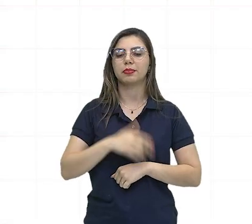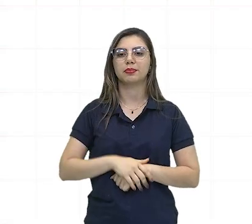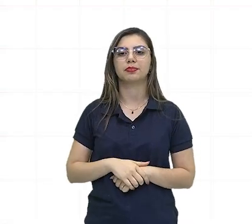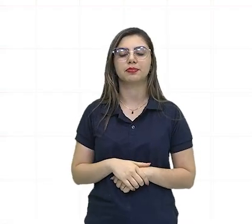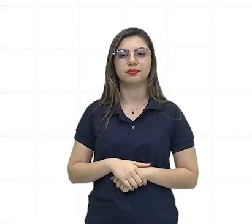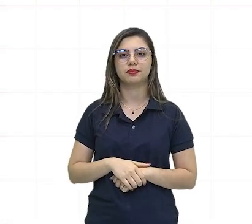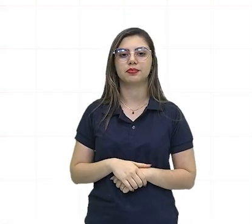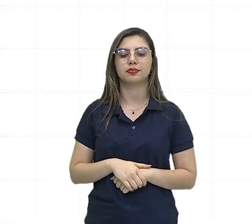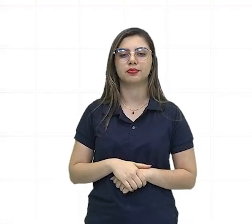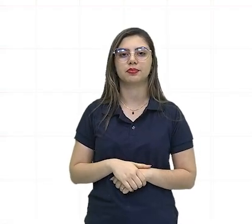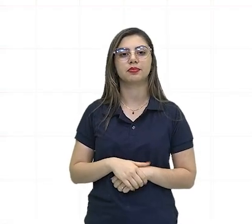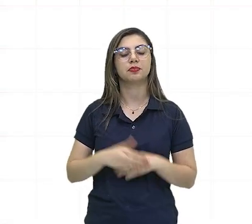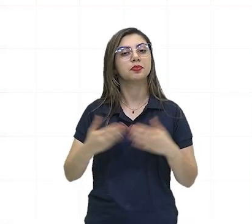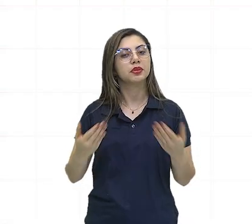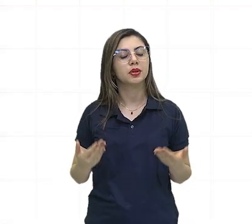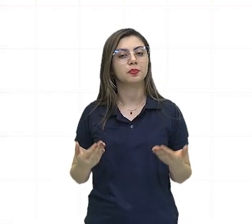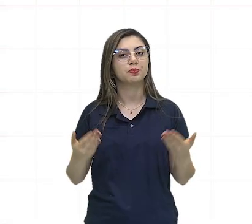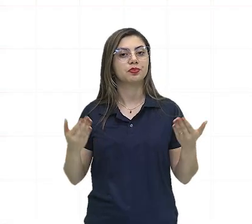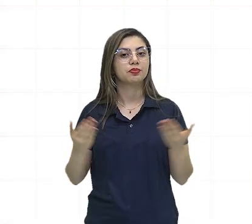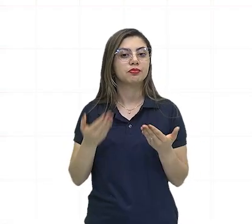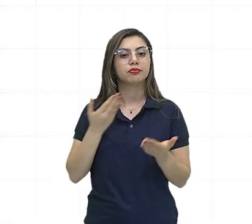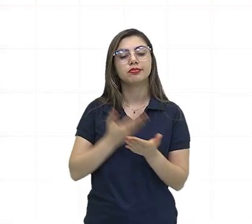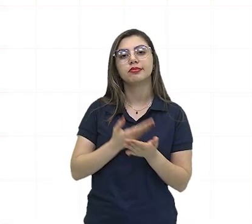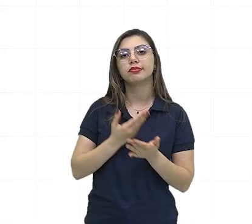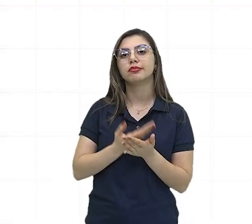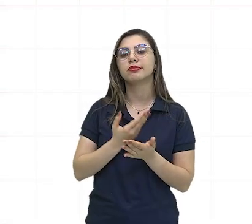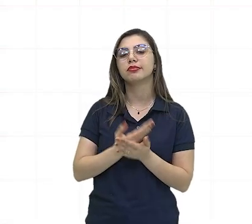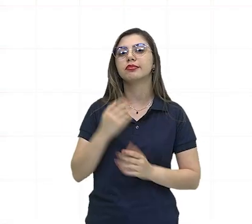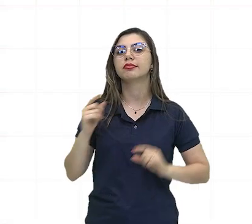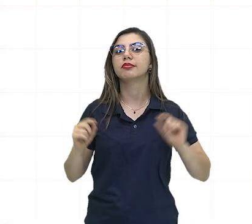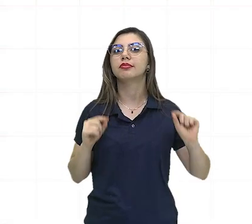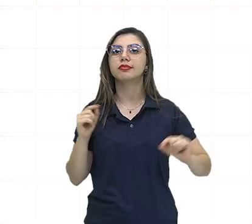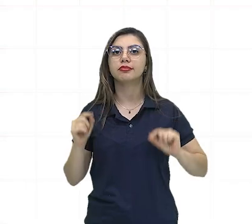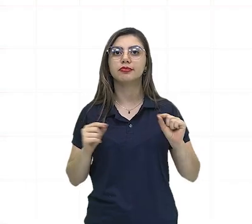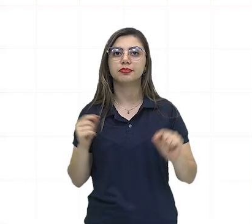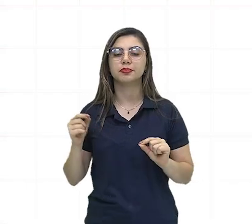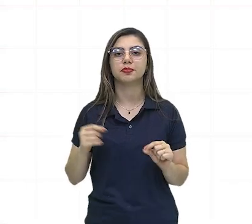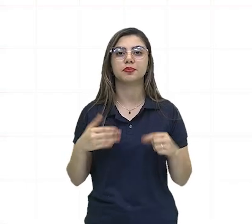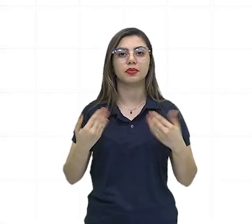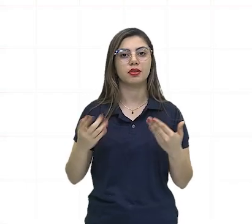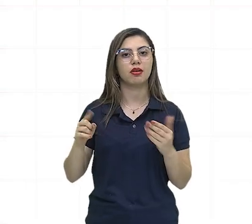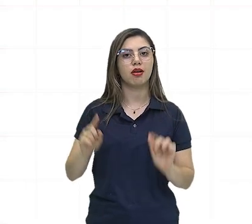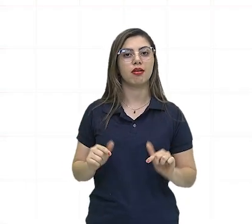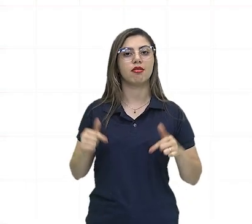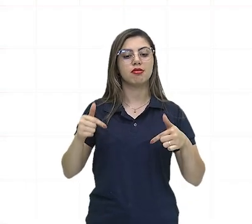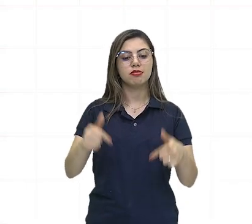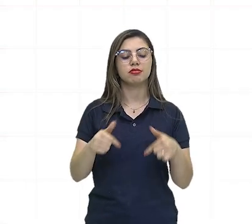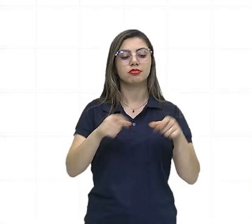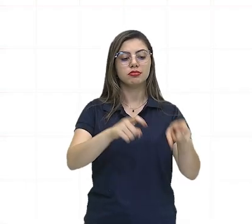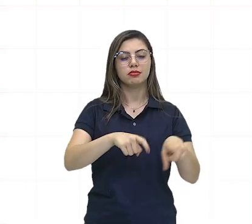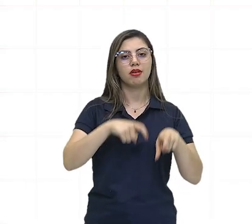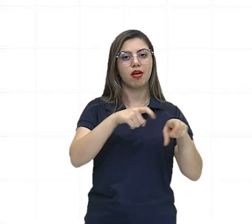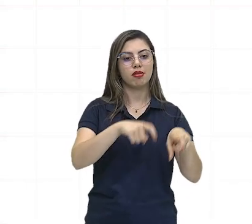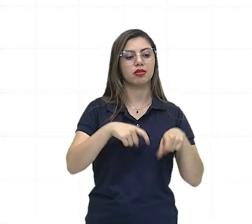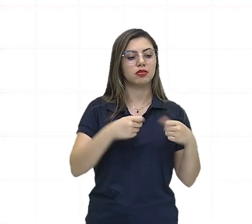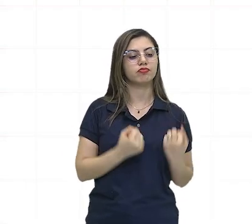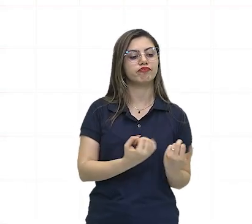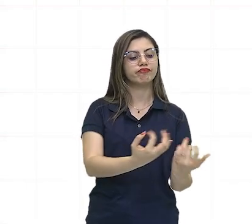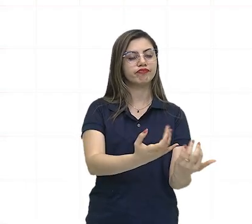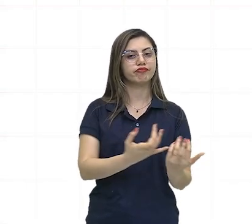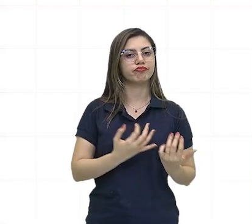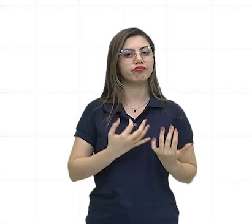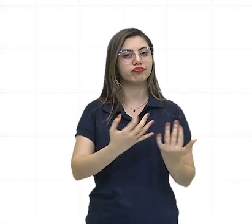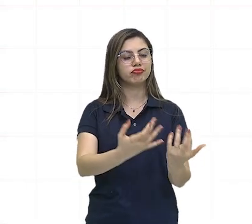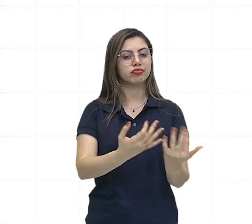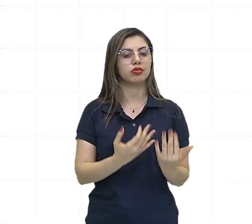gente, então a gente vai verificar, a partir de agora, as atividades agrícolas que se